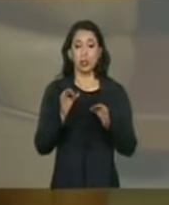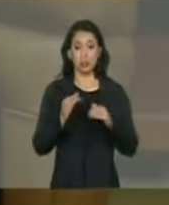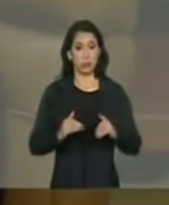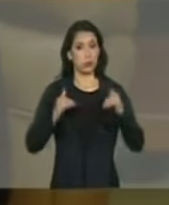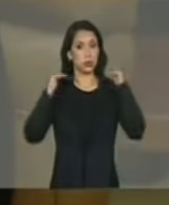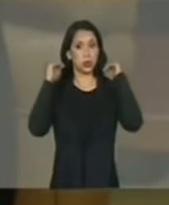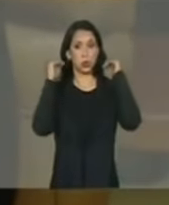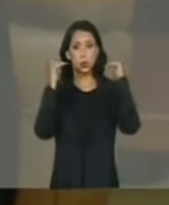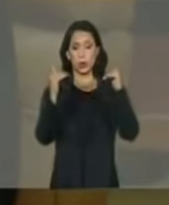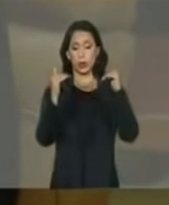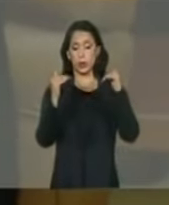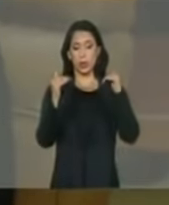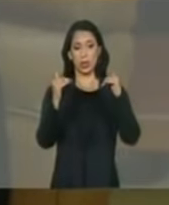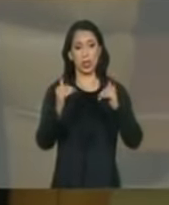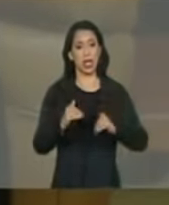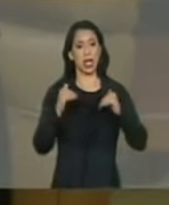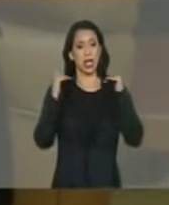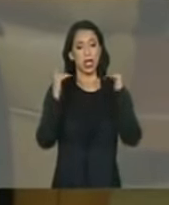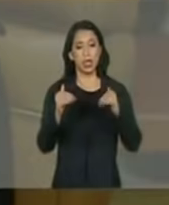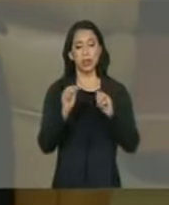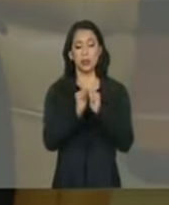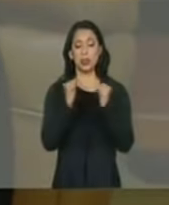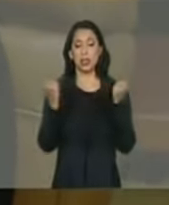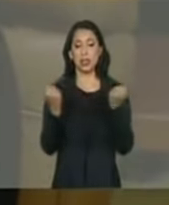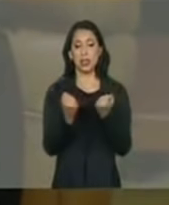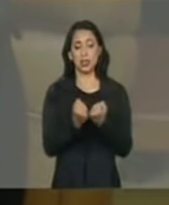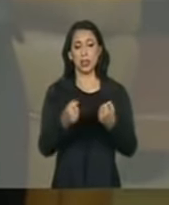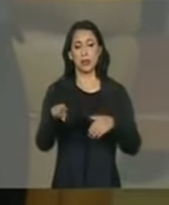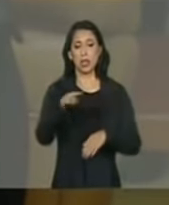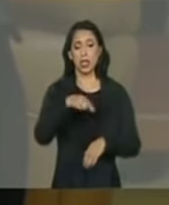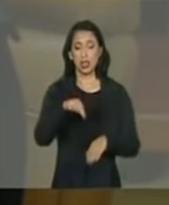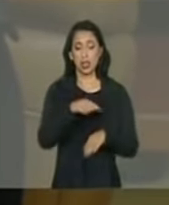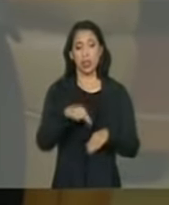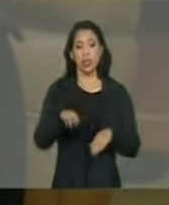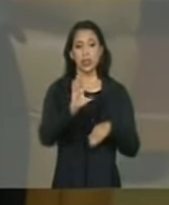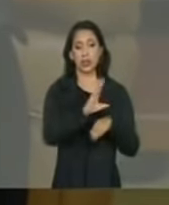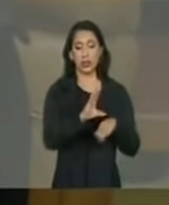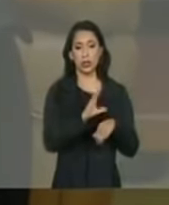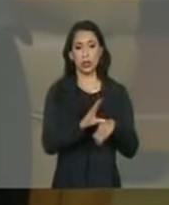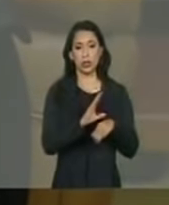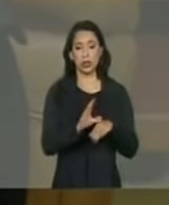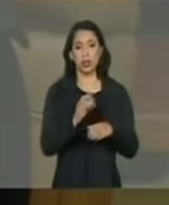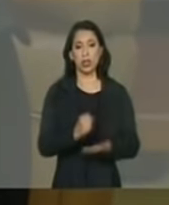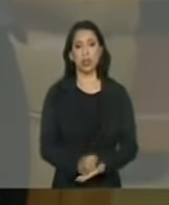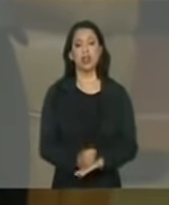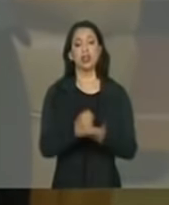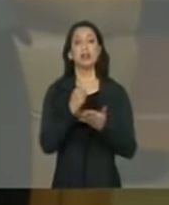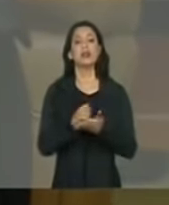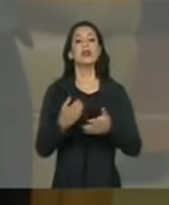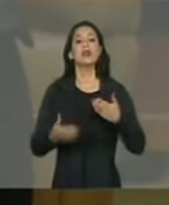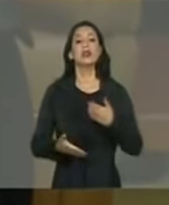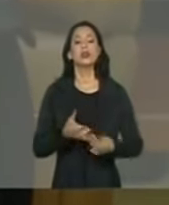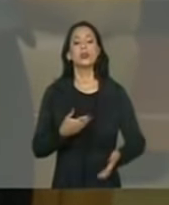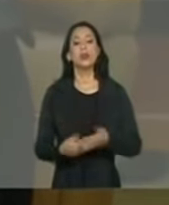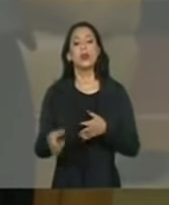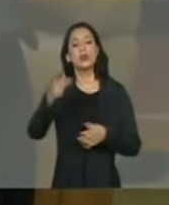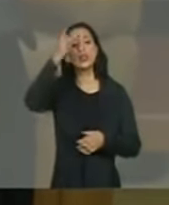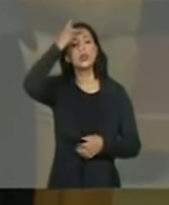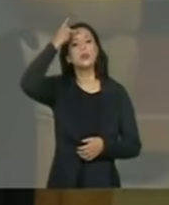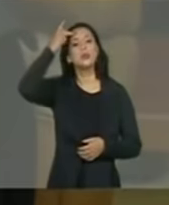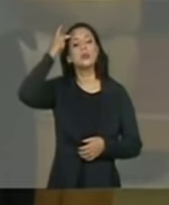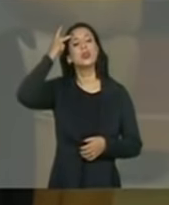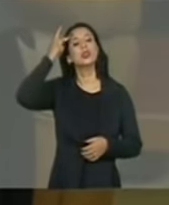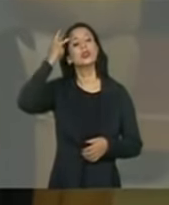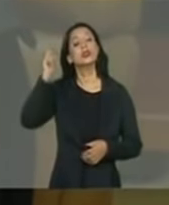ana soberana da assembléia nacional constituinte e que estabeleceu em favor de qualquer pessoa a